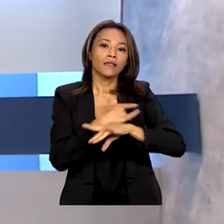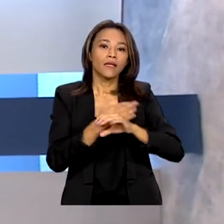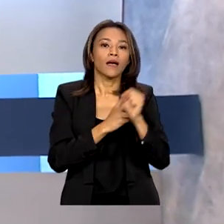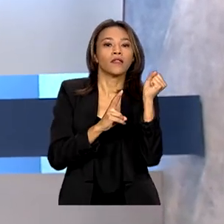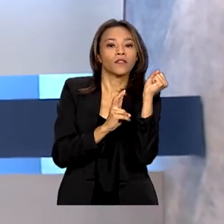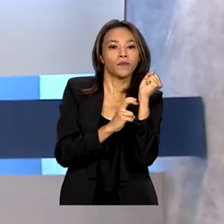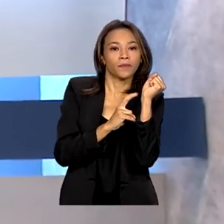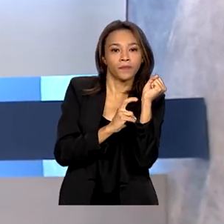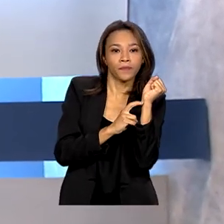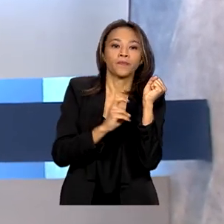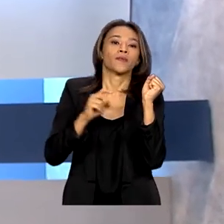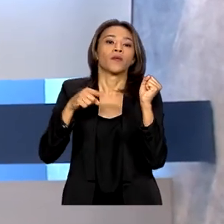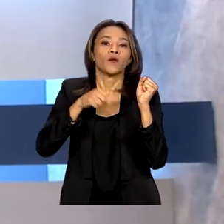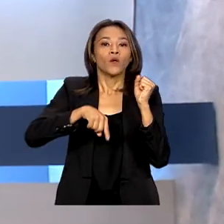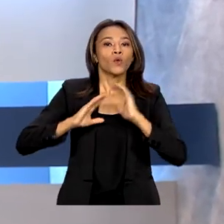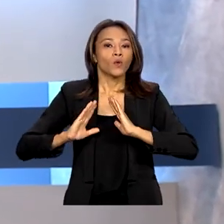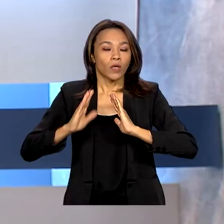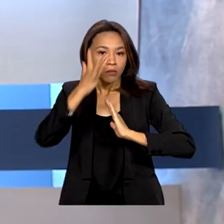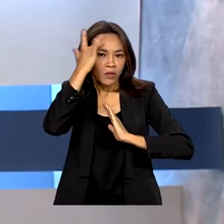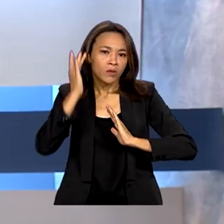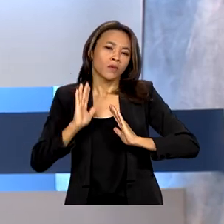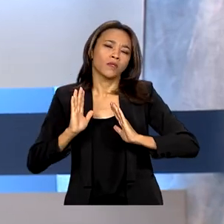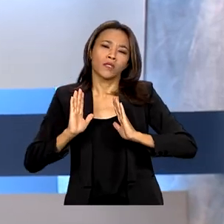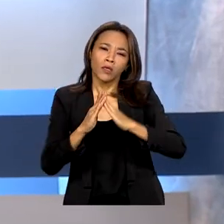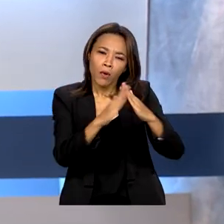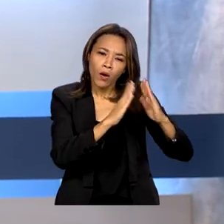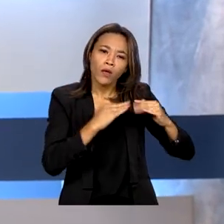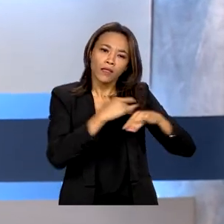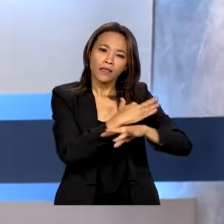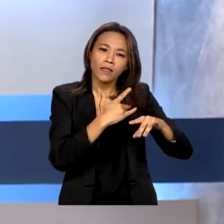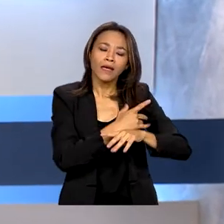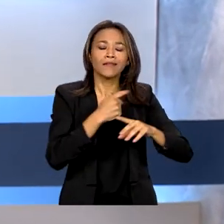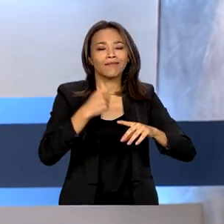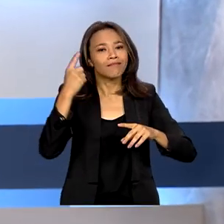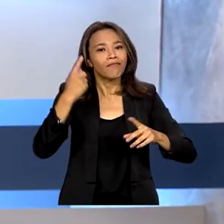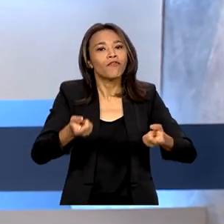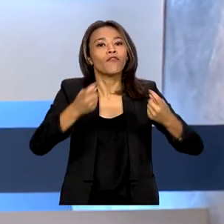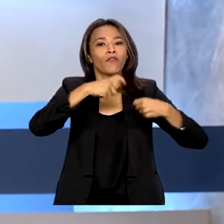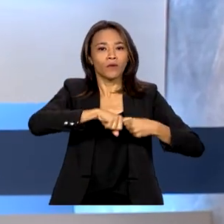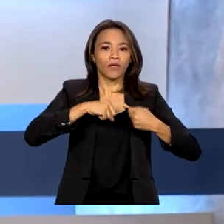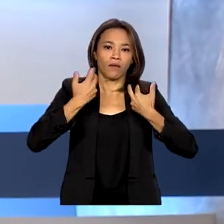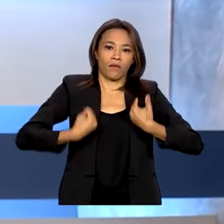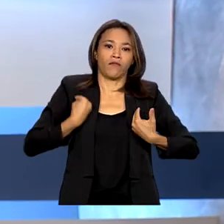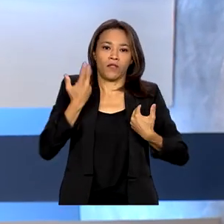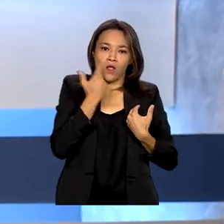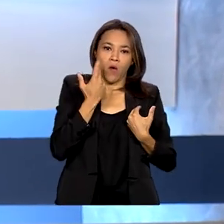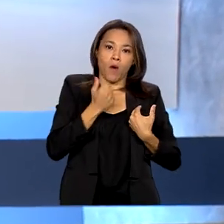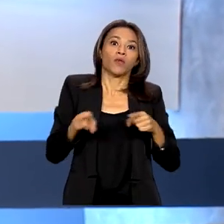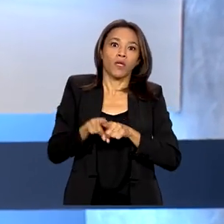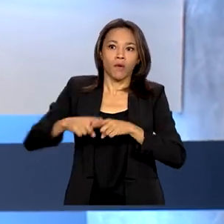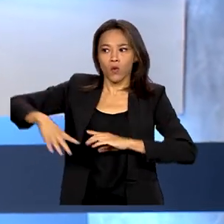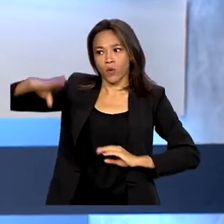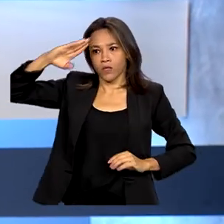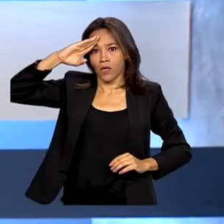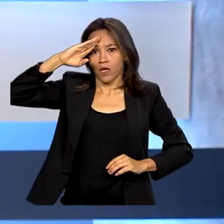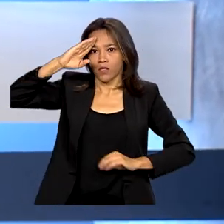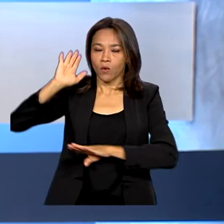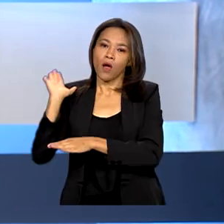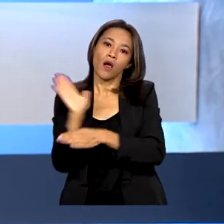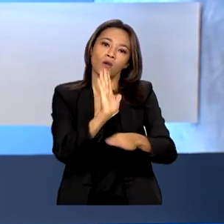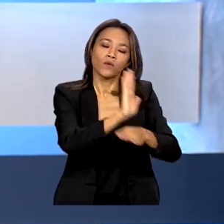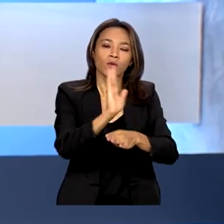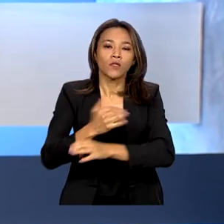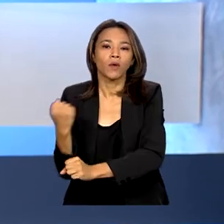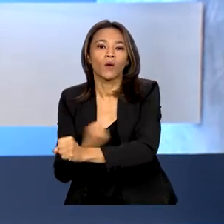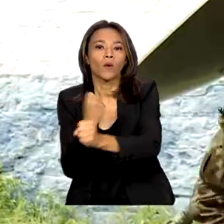moradores do município tentam retomar a rotina além do apoio da sociedade civil o exército também ajuda na reconstrução